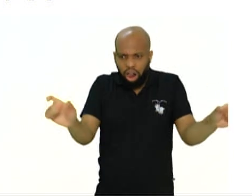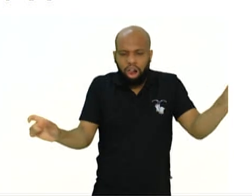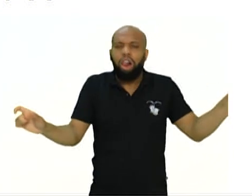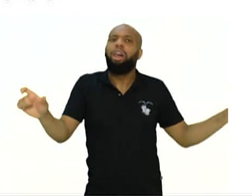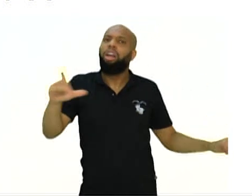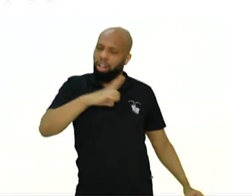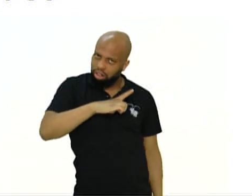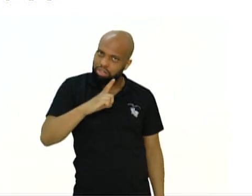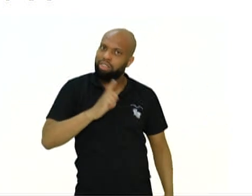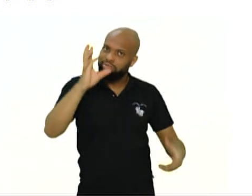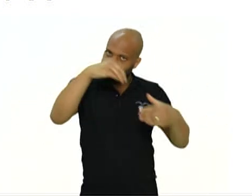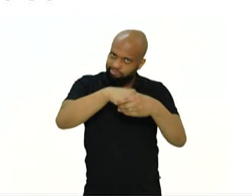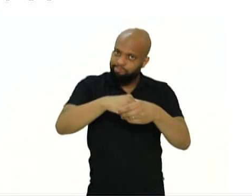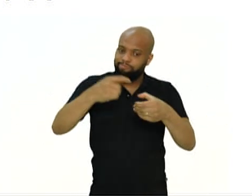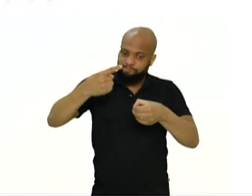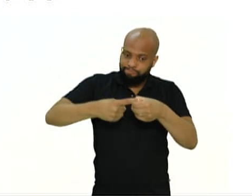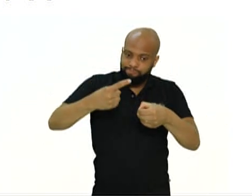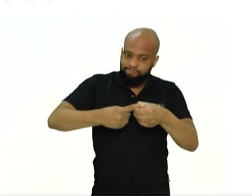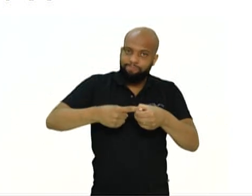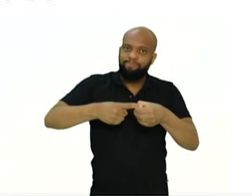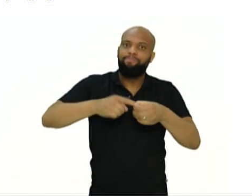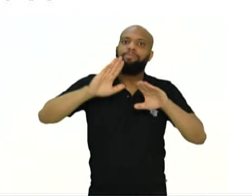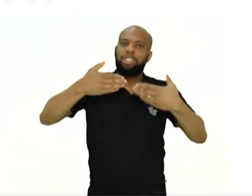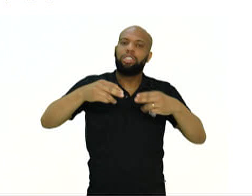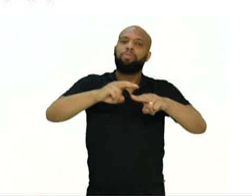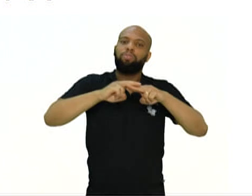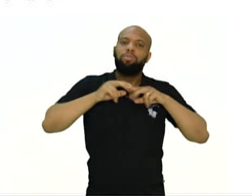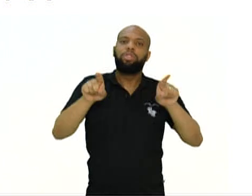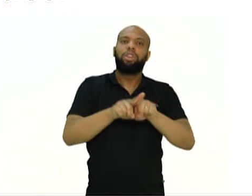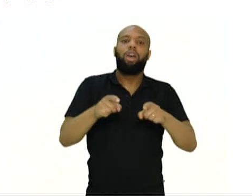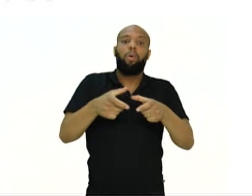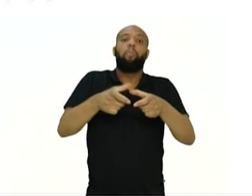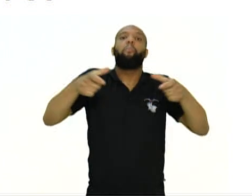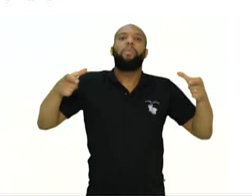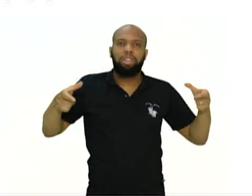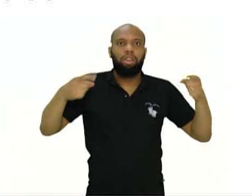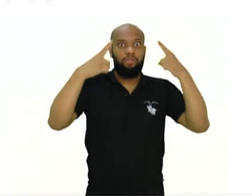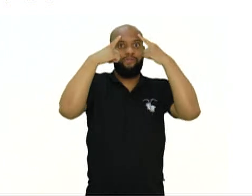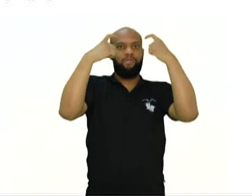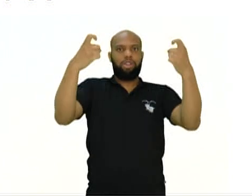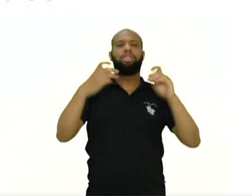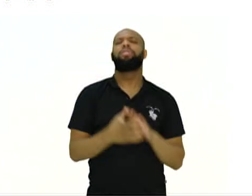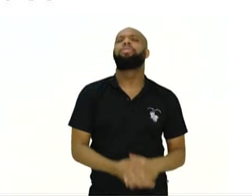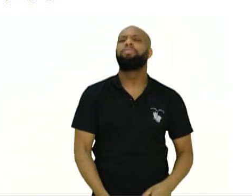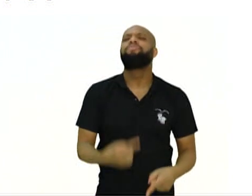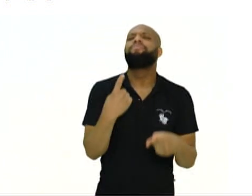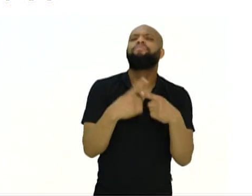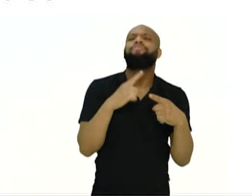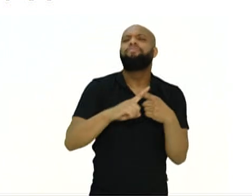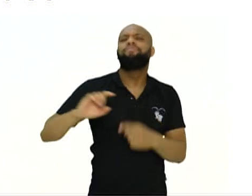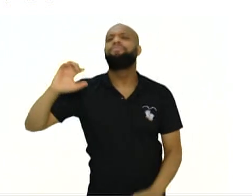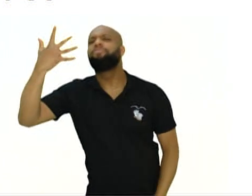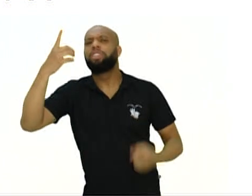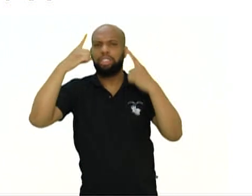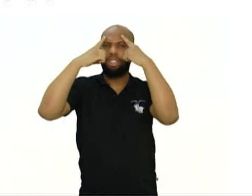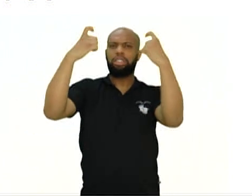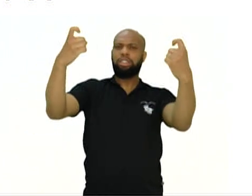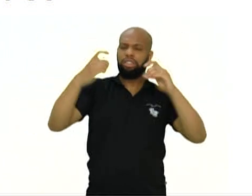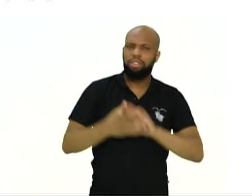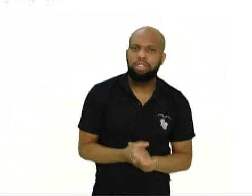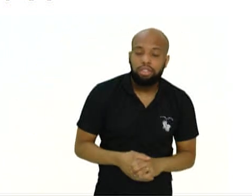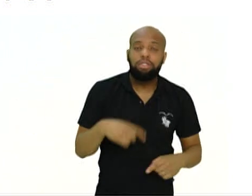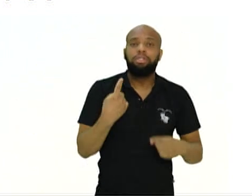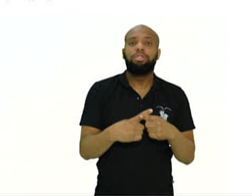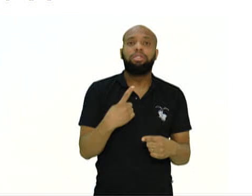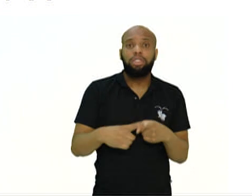na cidade, é uma das causas do aumento da violência. Por que que ocorre a violência? Porque